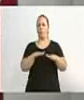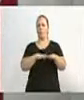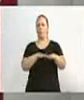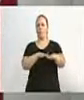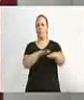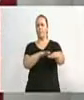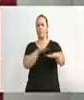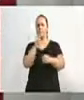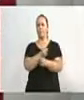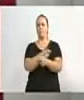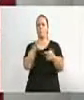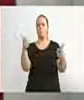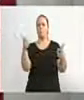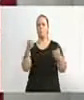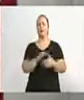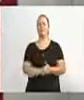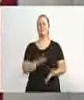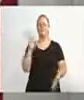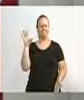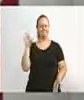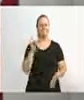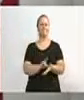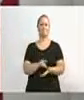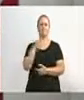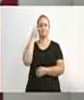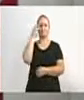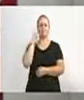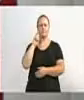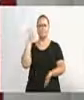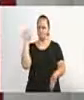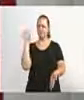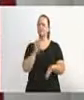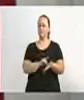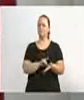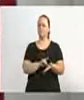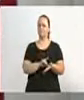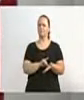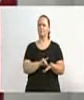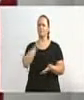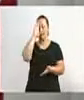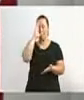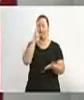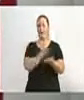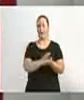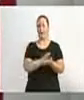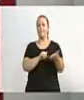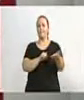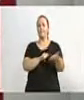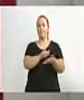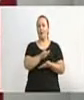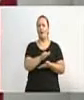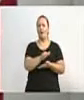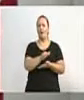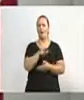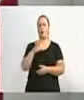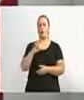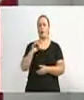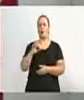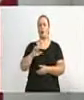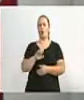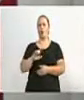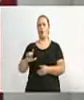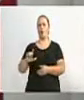Tenho certeza, vereador Wanderley Paulo de Oliveira, que acredito que o Fora Collor feito em 91, acredito que